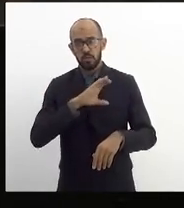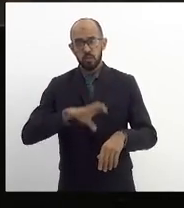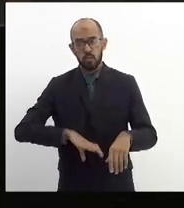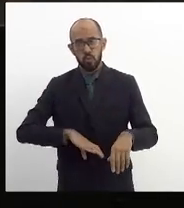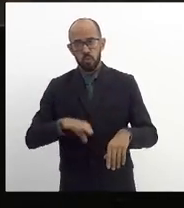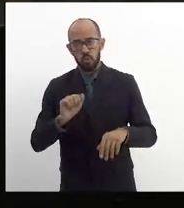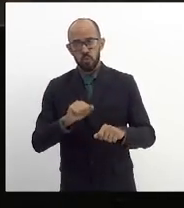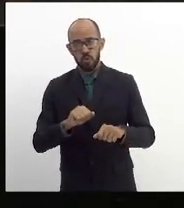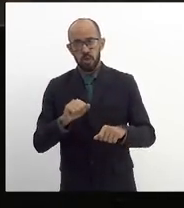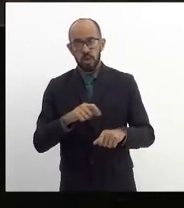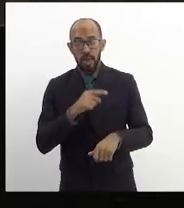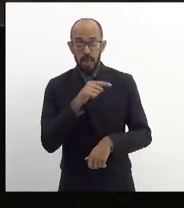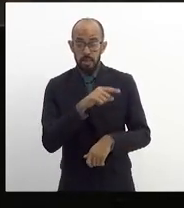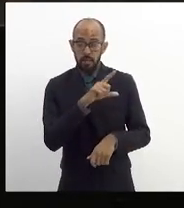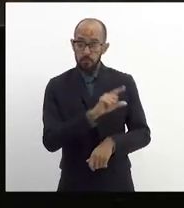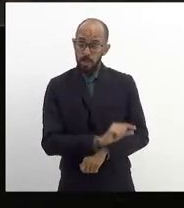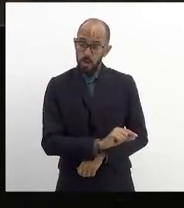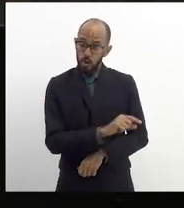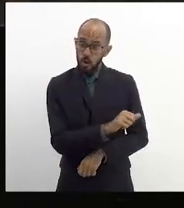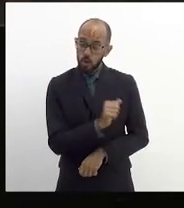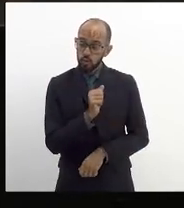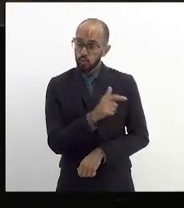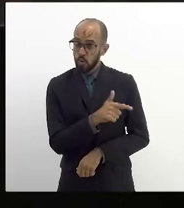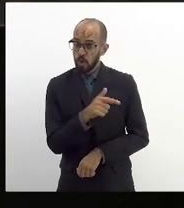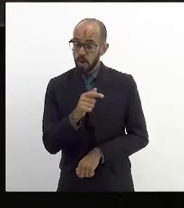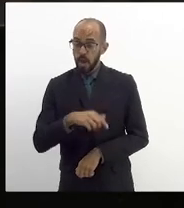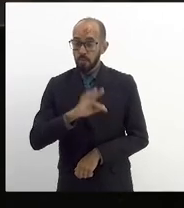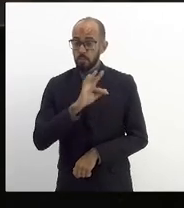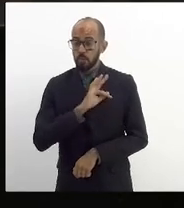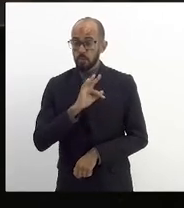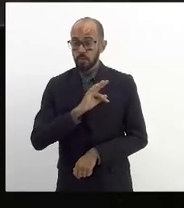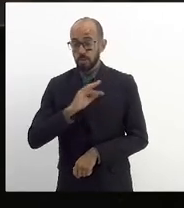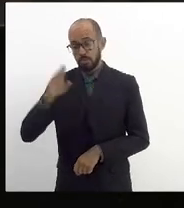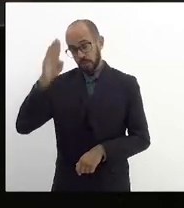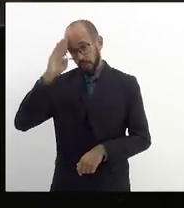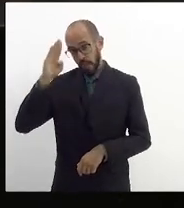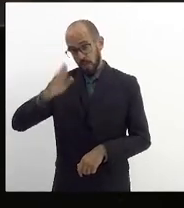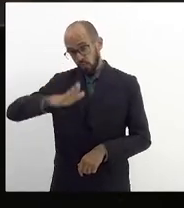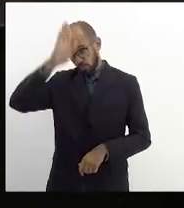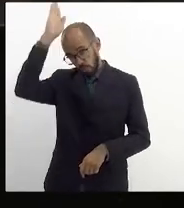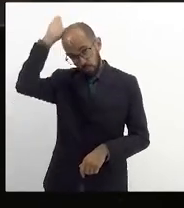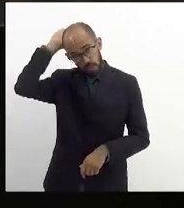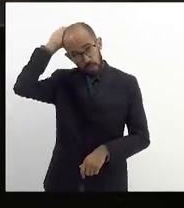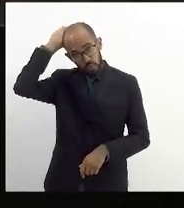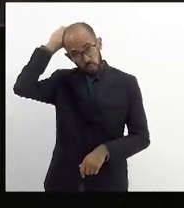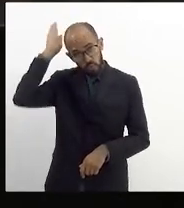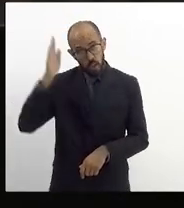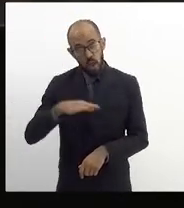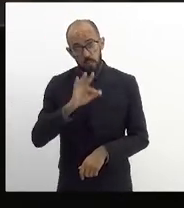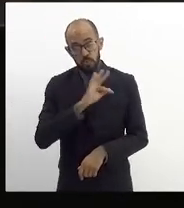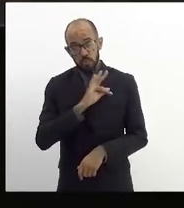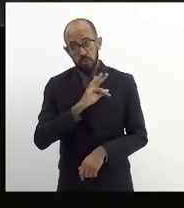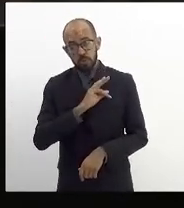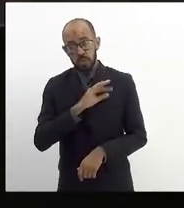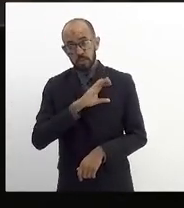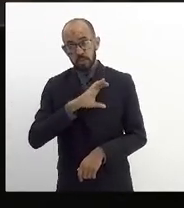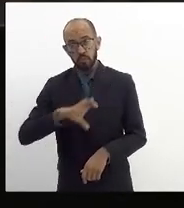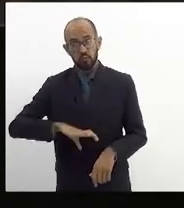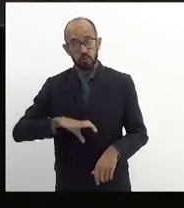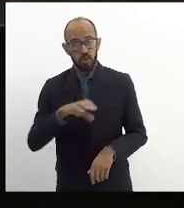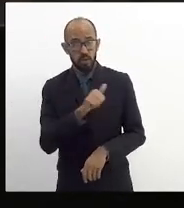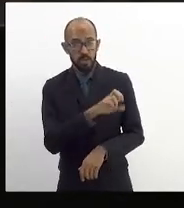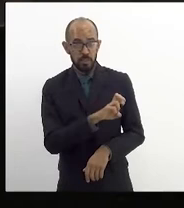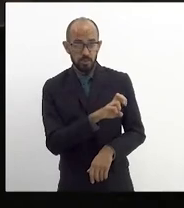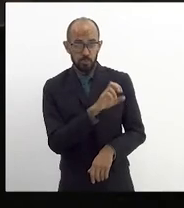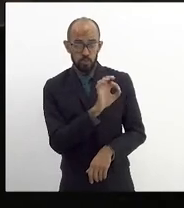Teve um aumento menor do que a polícia militar eo Corpo de Bombeiros a polícia civil o aumento foi em torno de quinze por cento